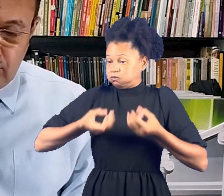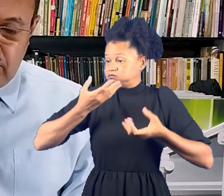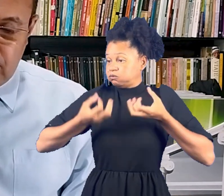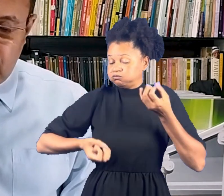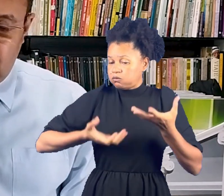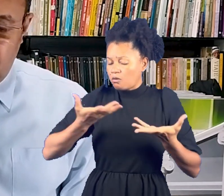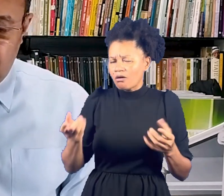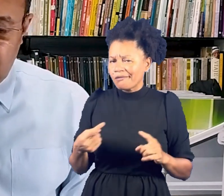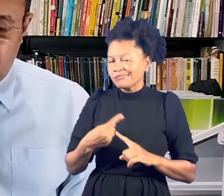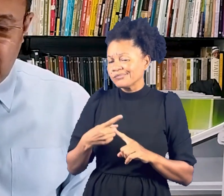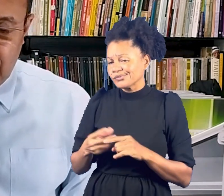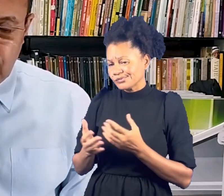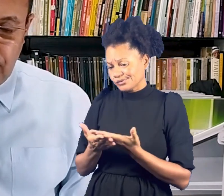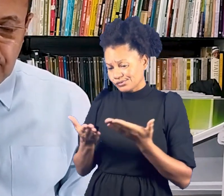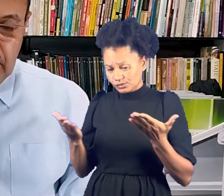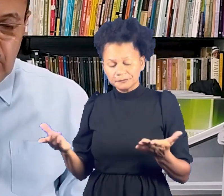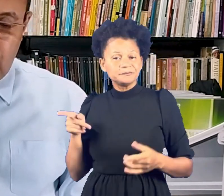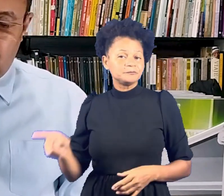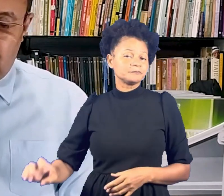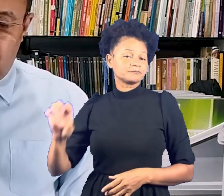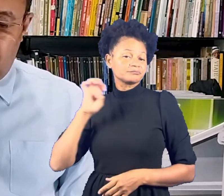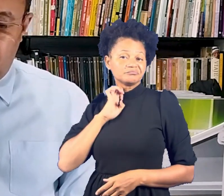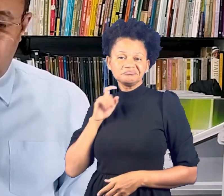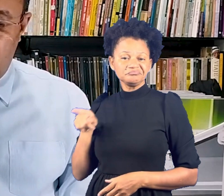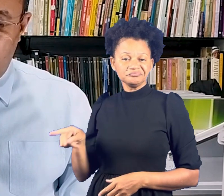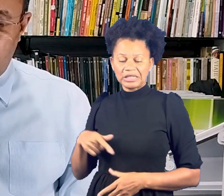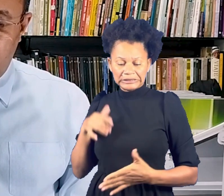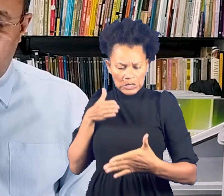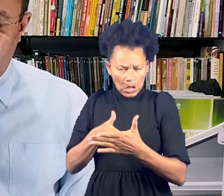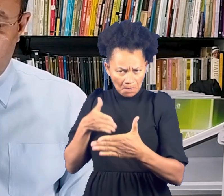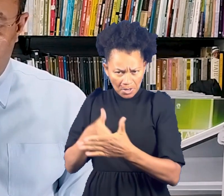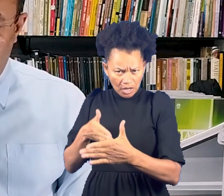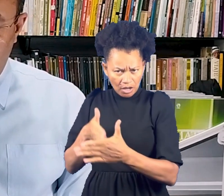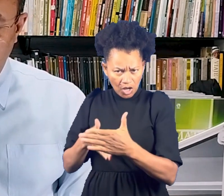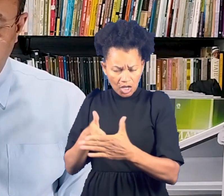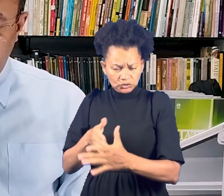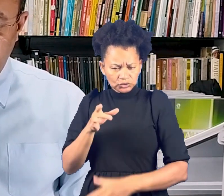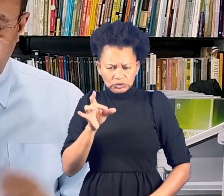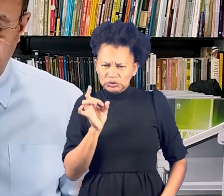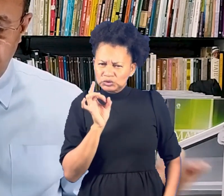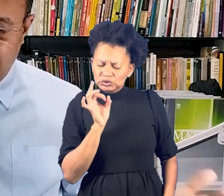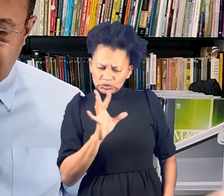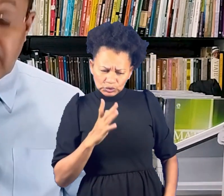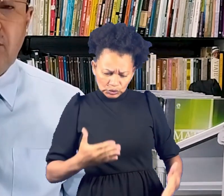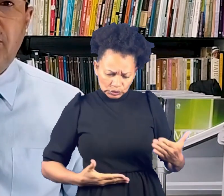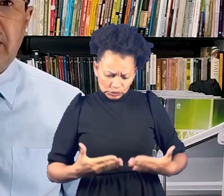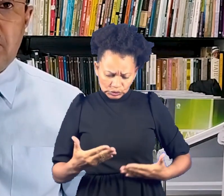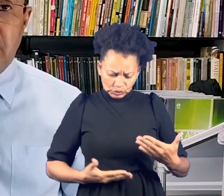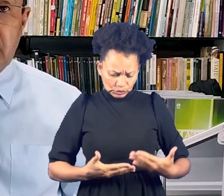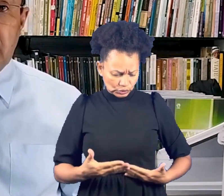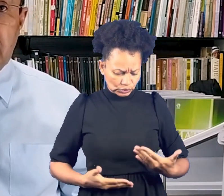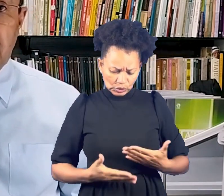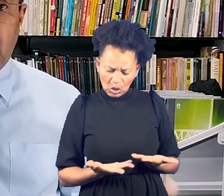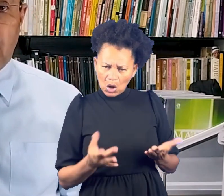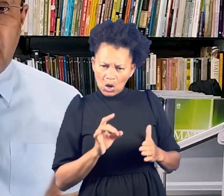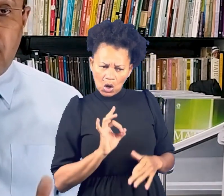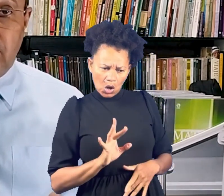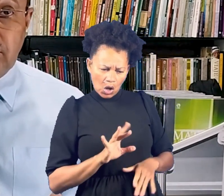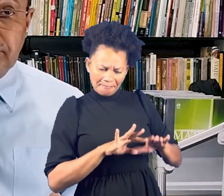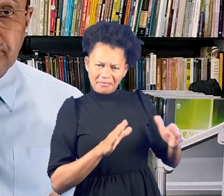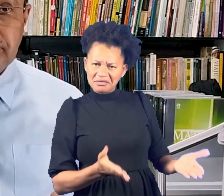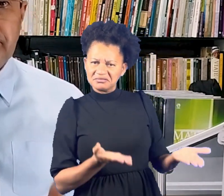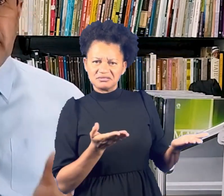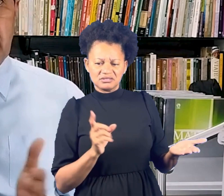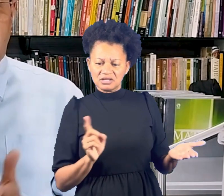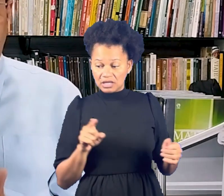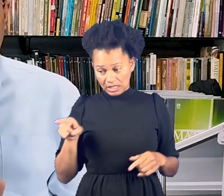homem abundante. Eu coloquei aqui do lado que Estevão não se limitou a servir as mesas.